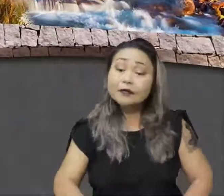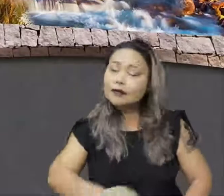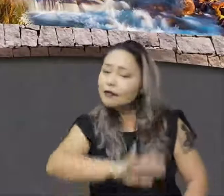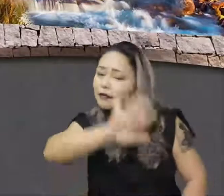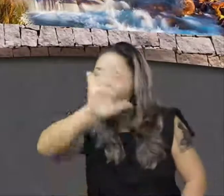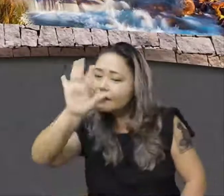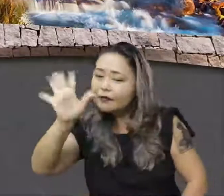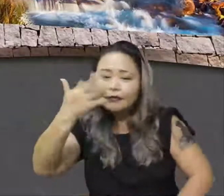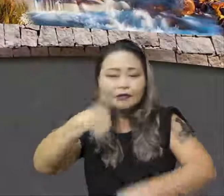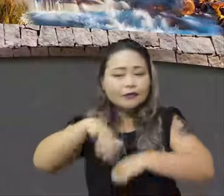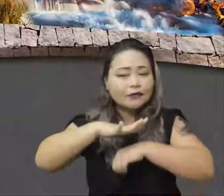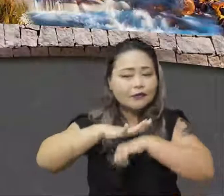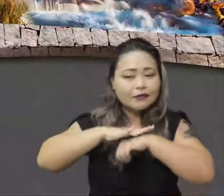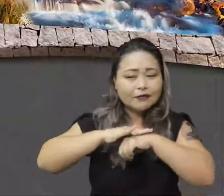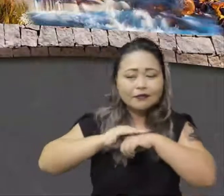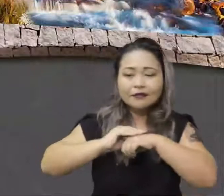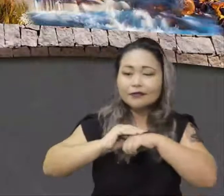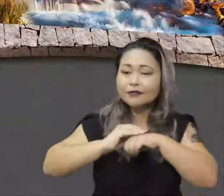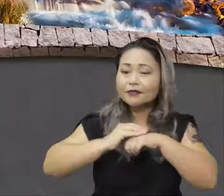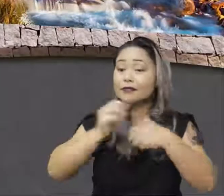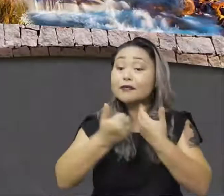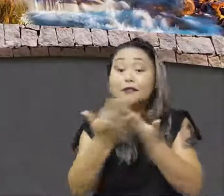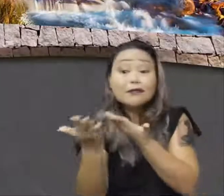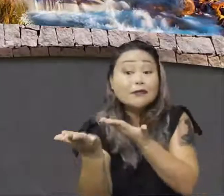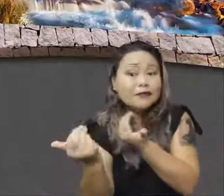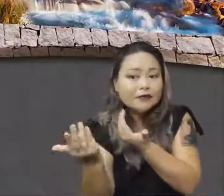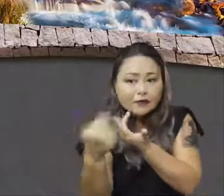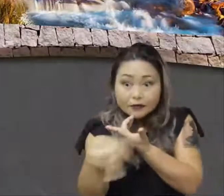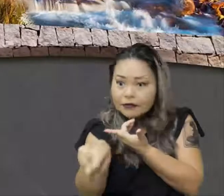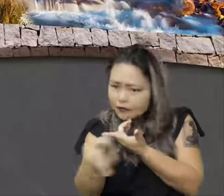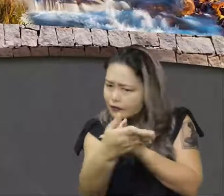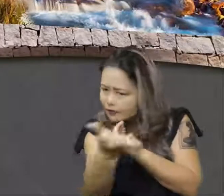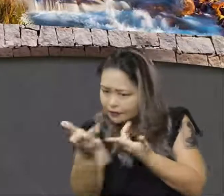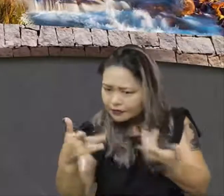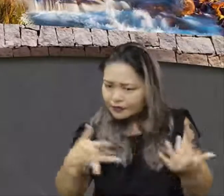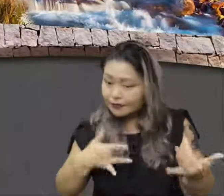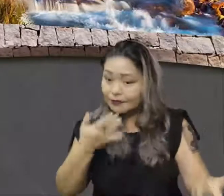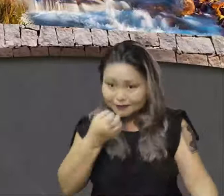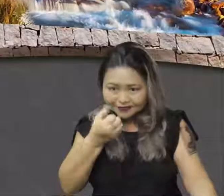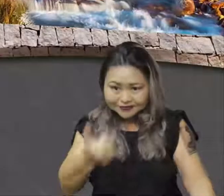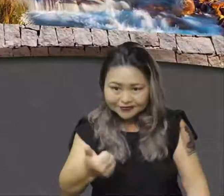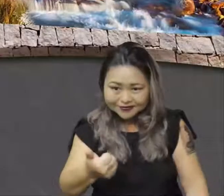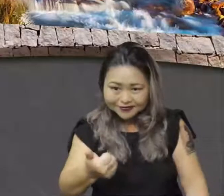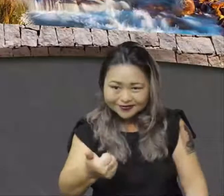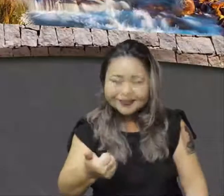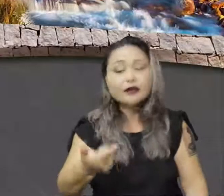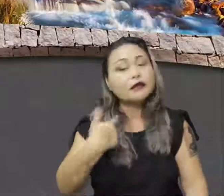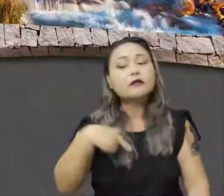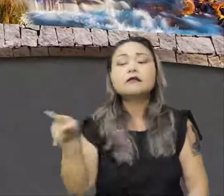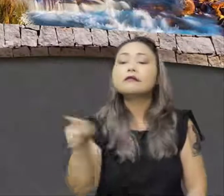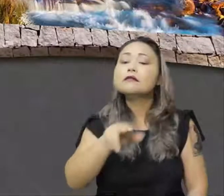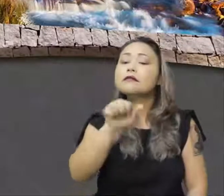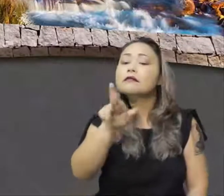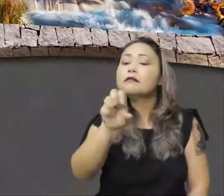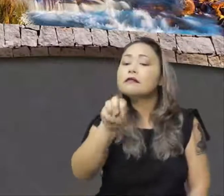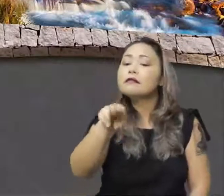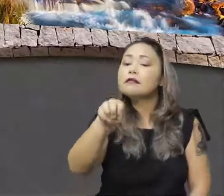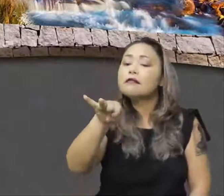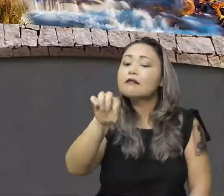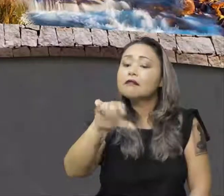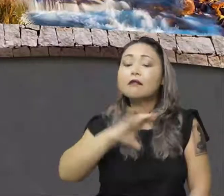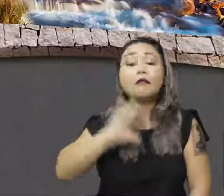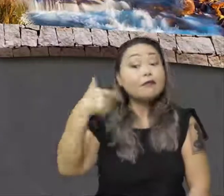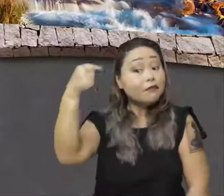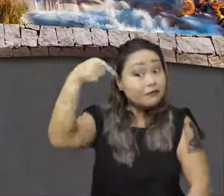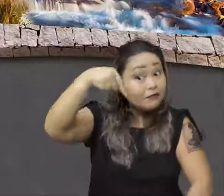Olá, meus queridos jovens, como é que estão vocês? Tudo bem? Eu sou o professor Arimateia e